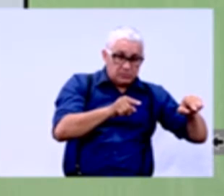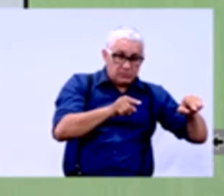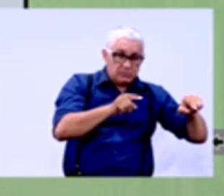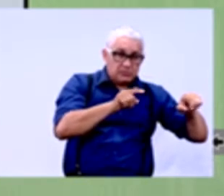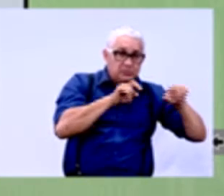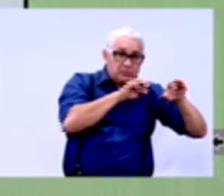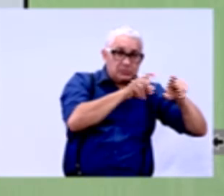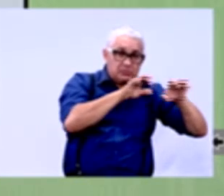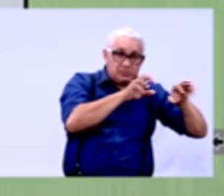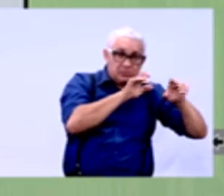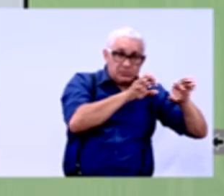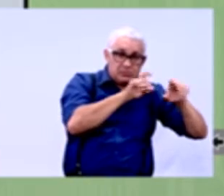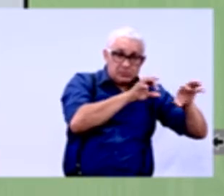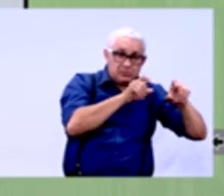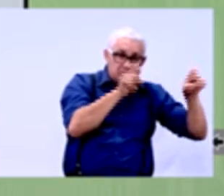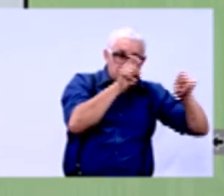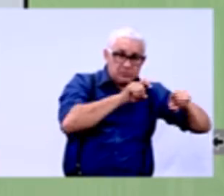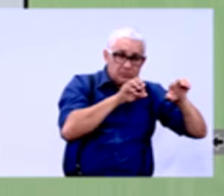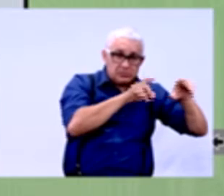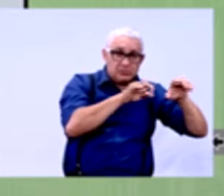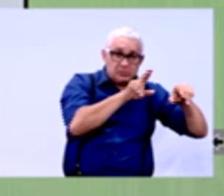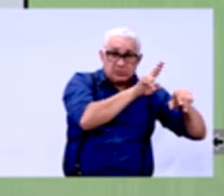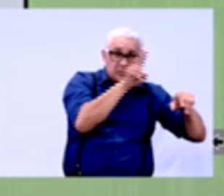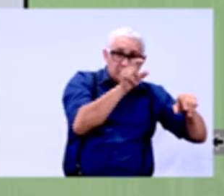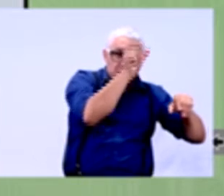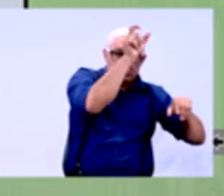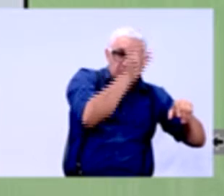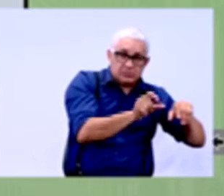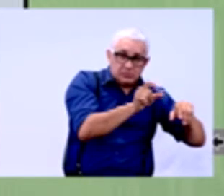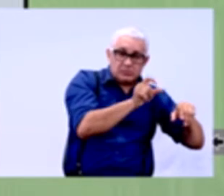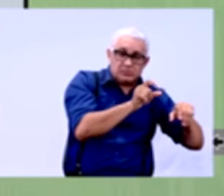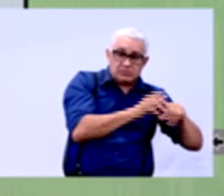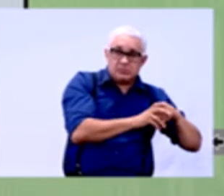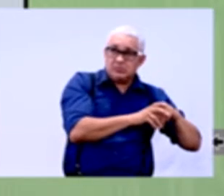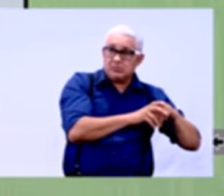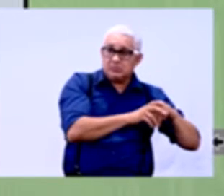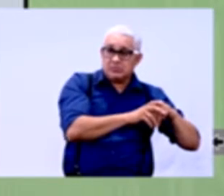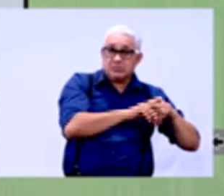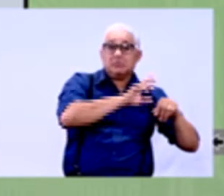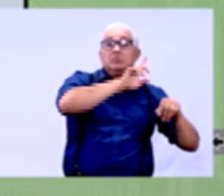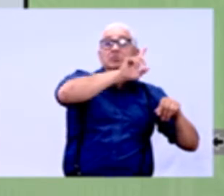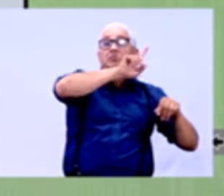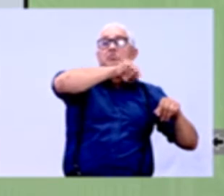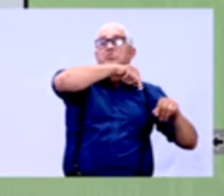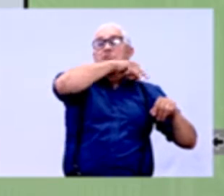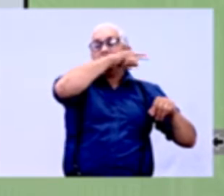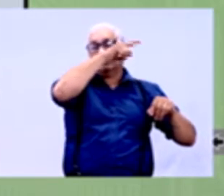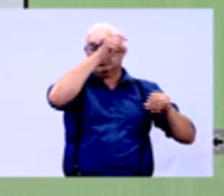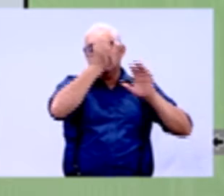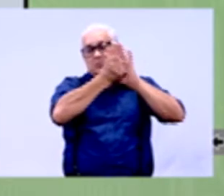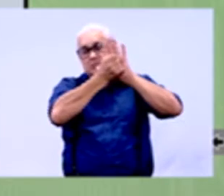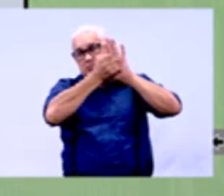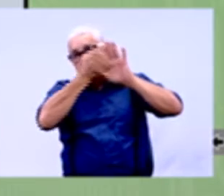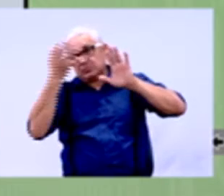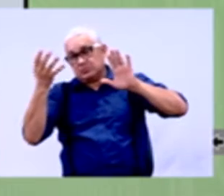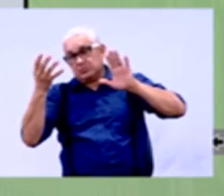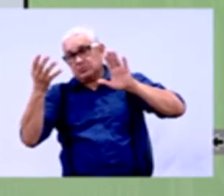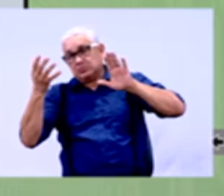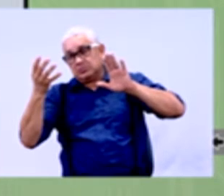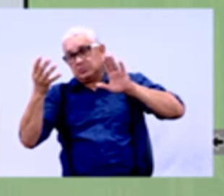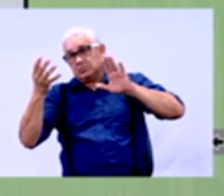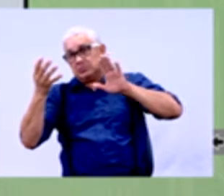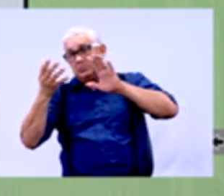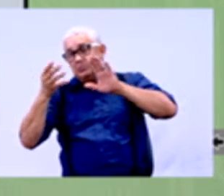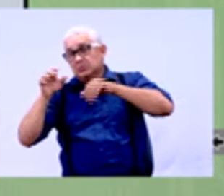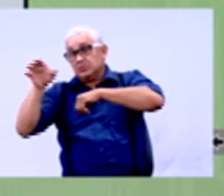digita na tela aqui da aplicação o nome do cliente, e aí, a seguir, a aplicação vai fazer o quê?